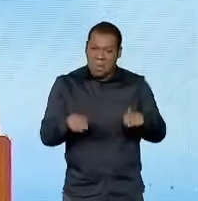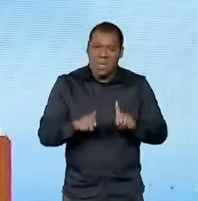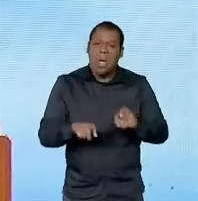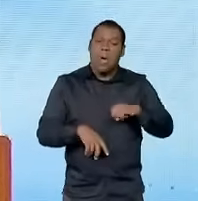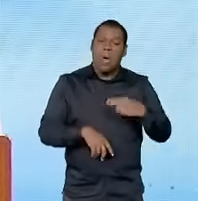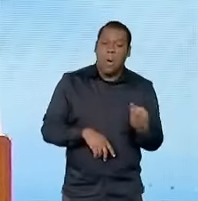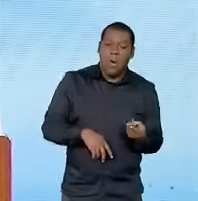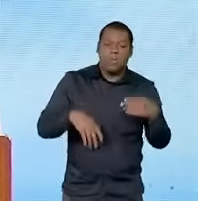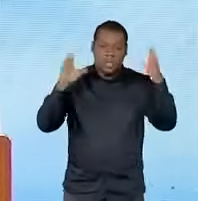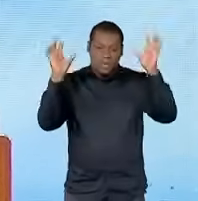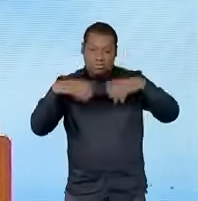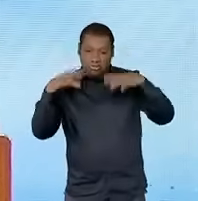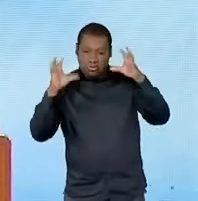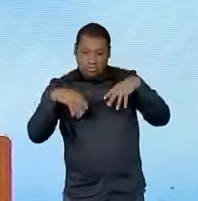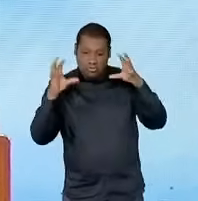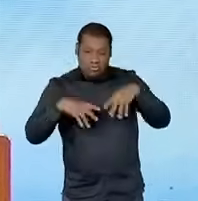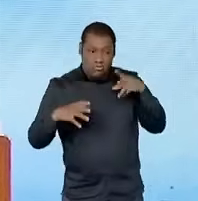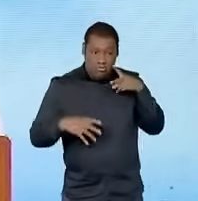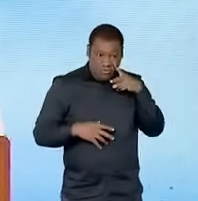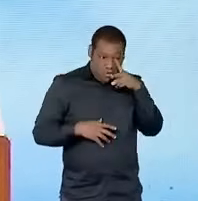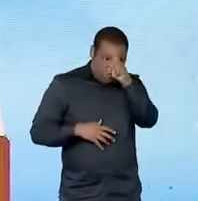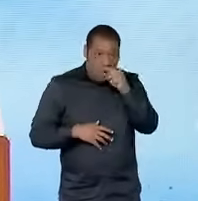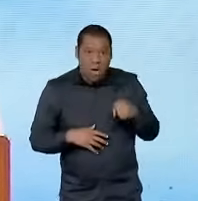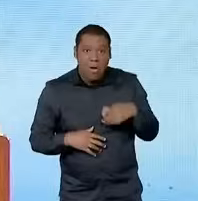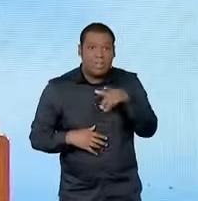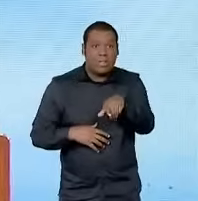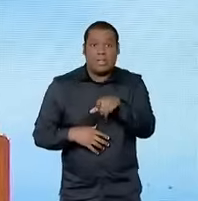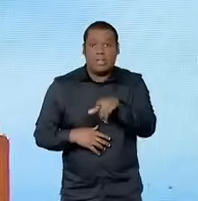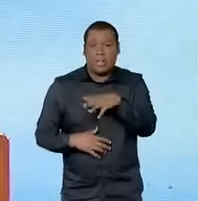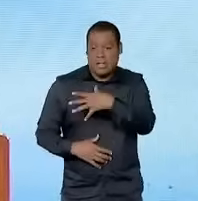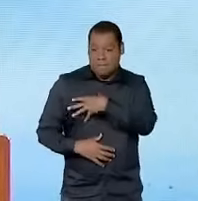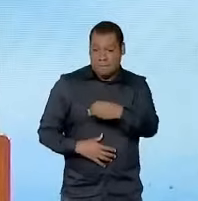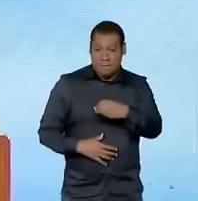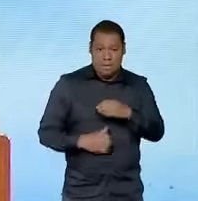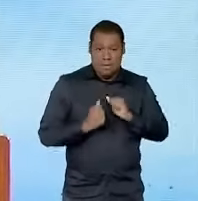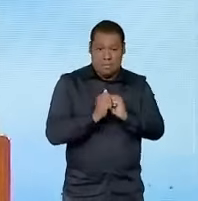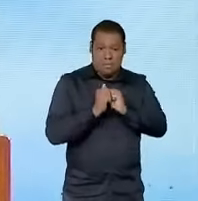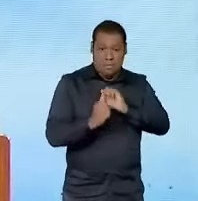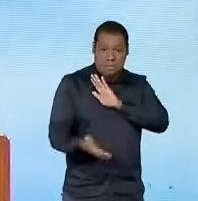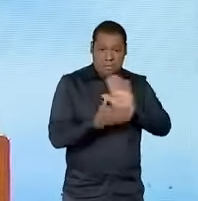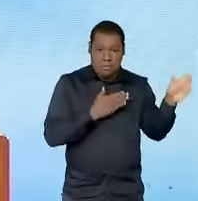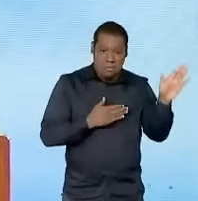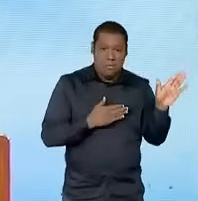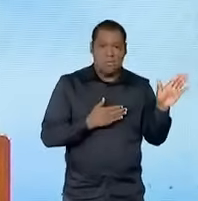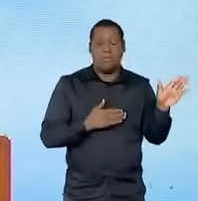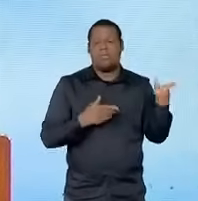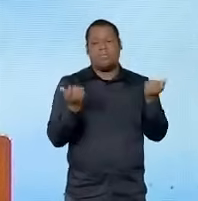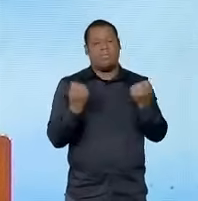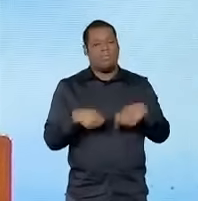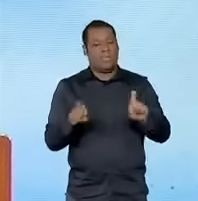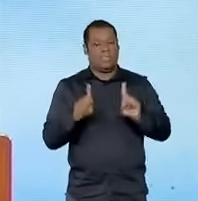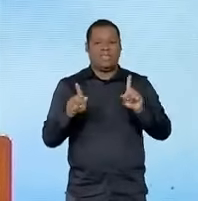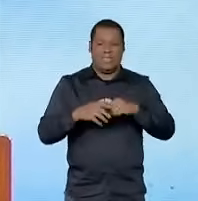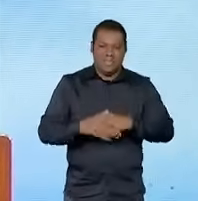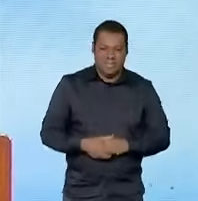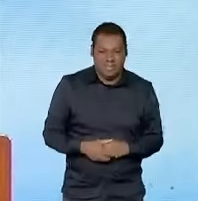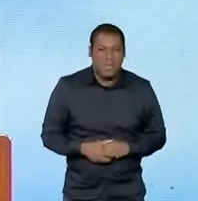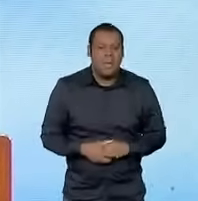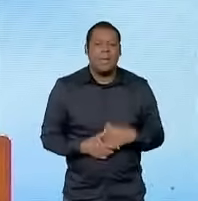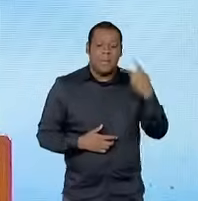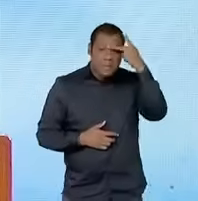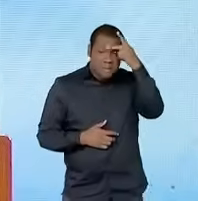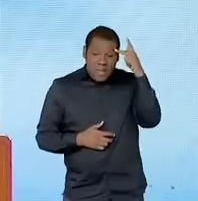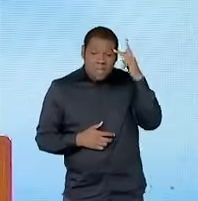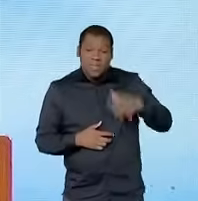está chovendo, ou procurar por mais agasalho quando faz frio. Os movimentos do campo que